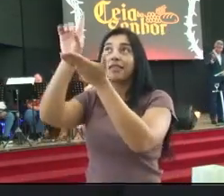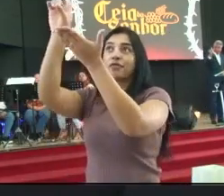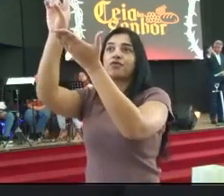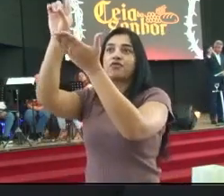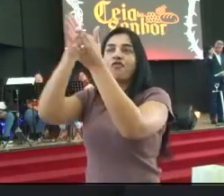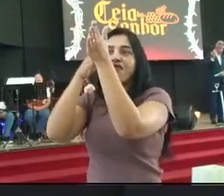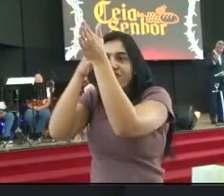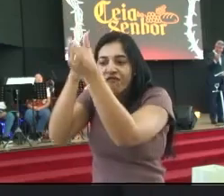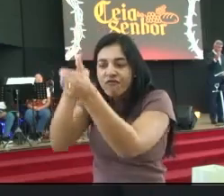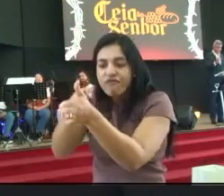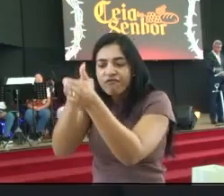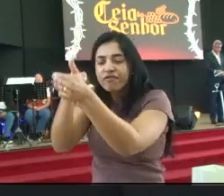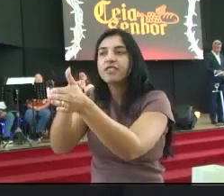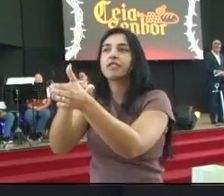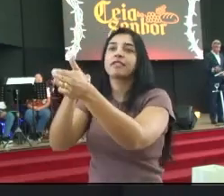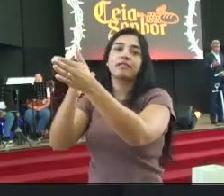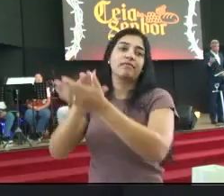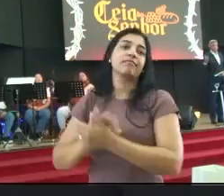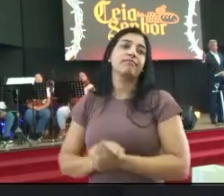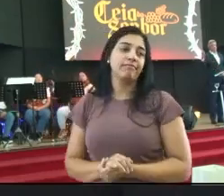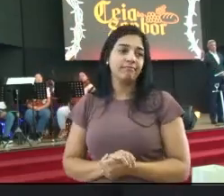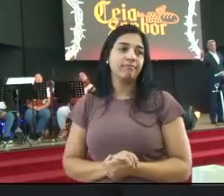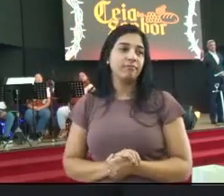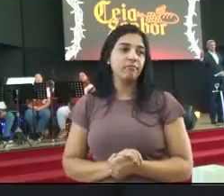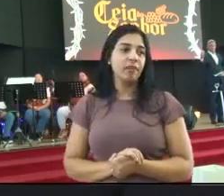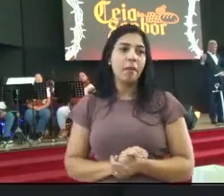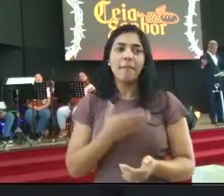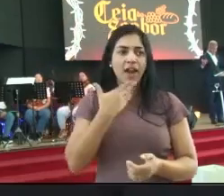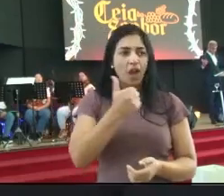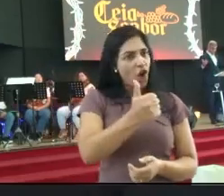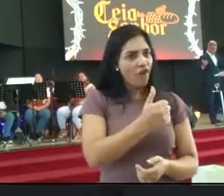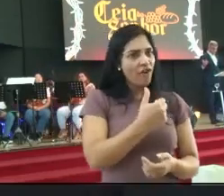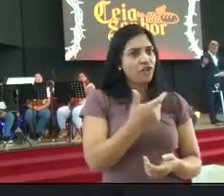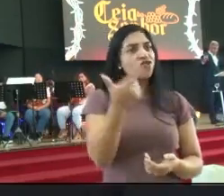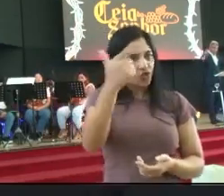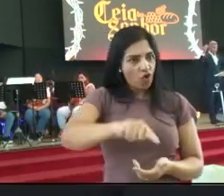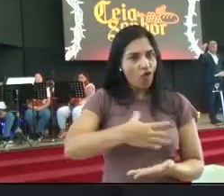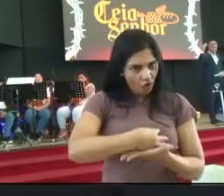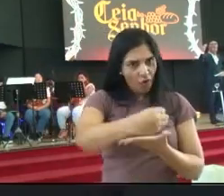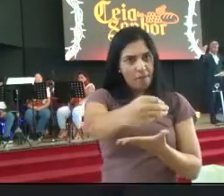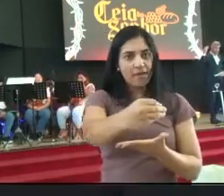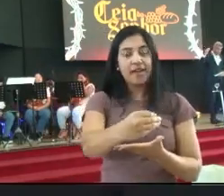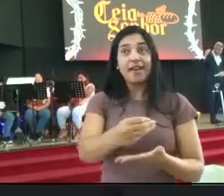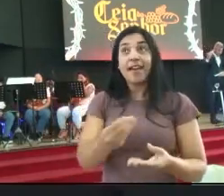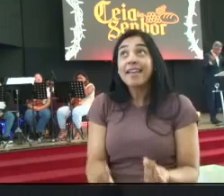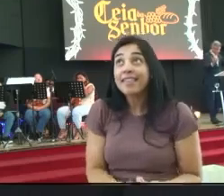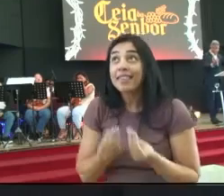entregar para Deus com fidelidade. Pode ser melhor, vamos dizer mais forte: